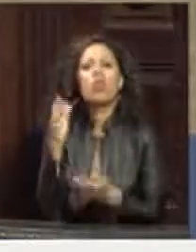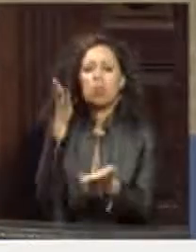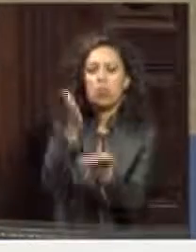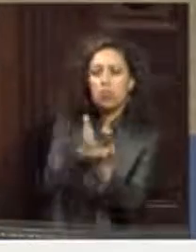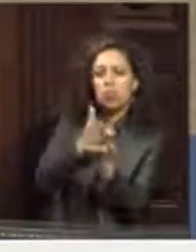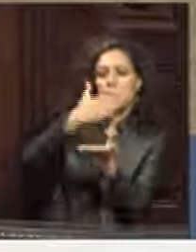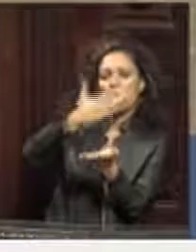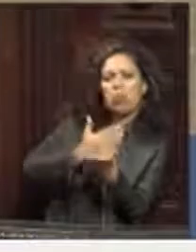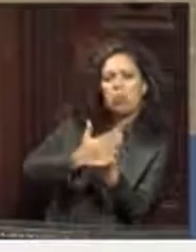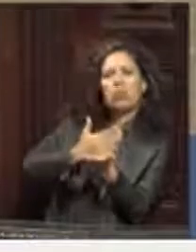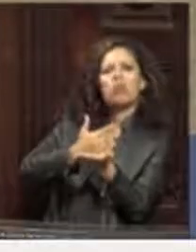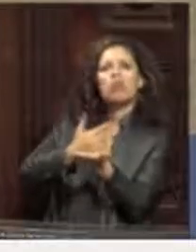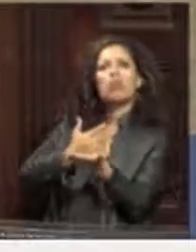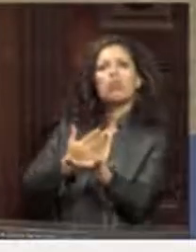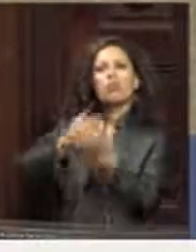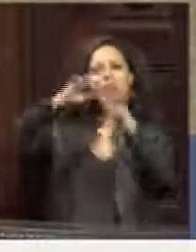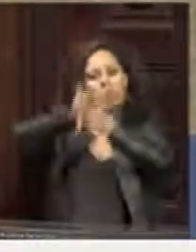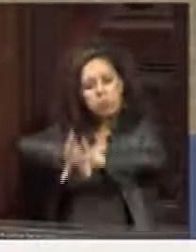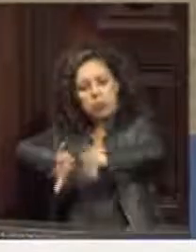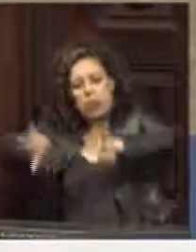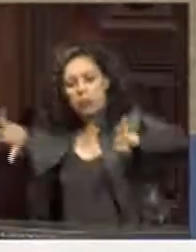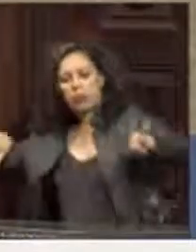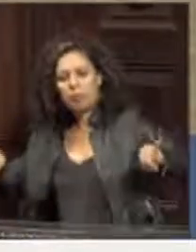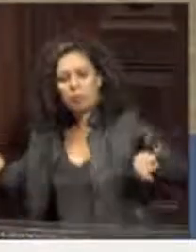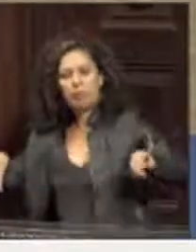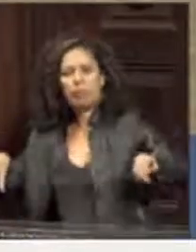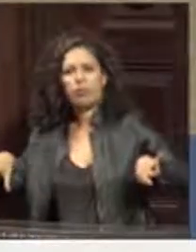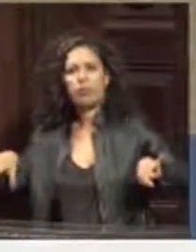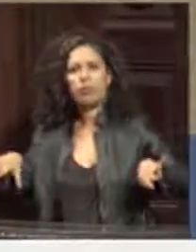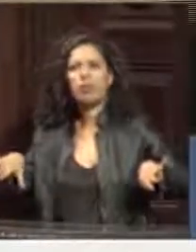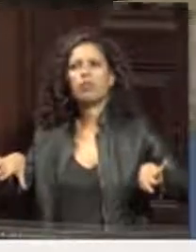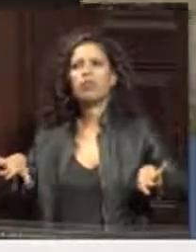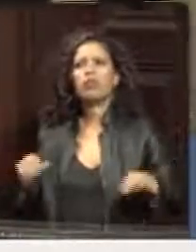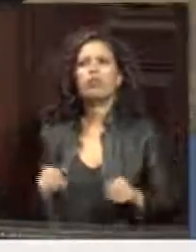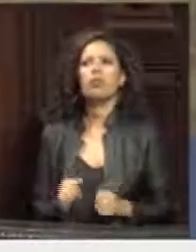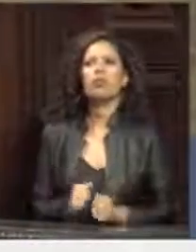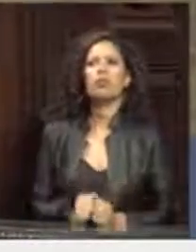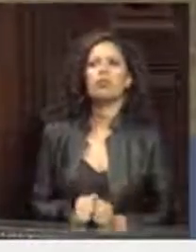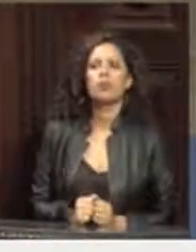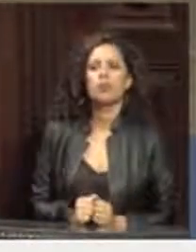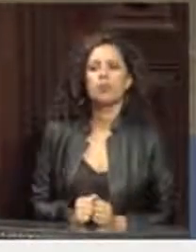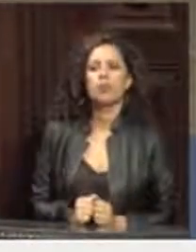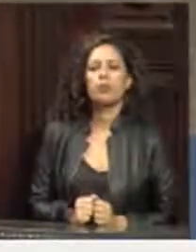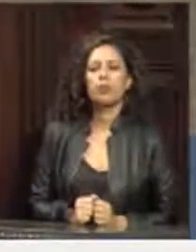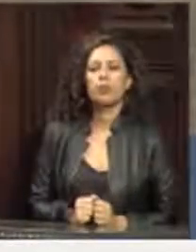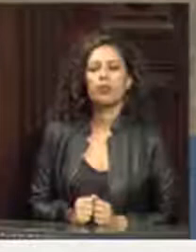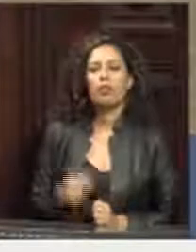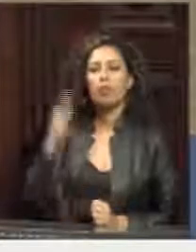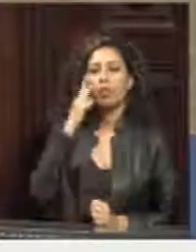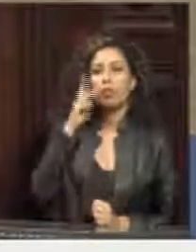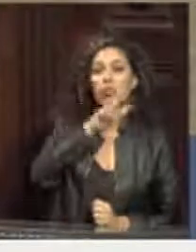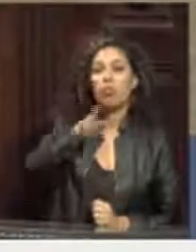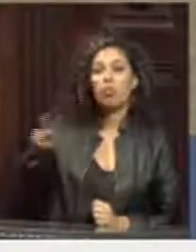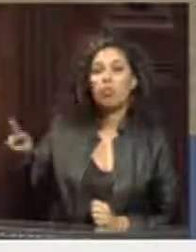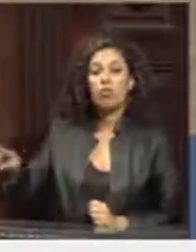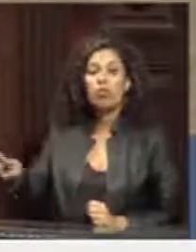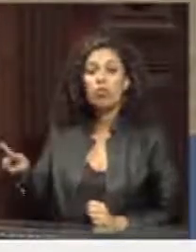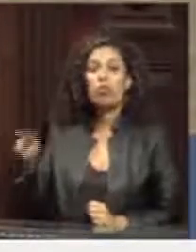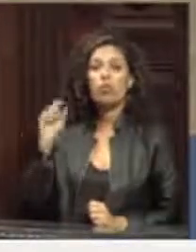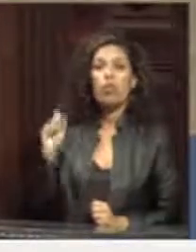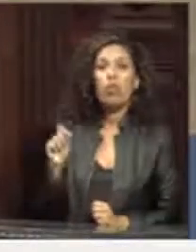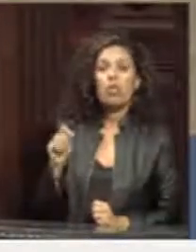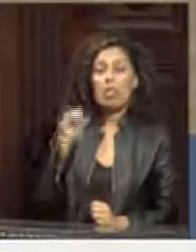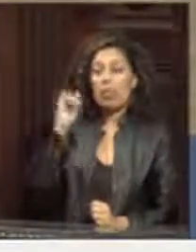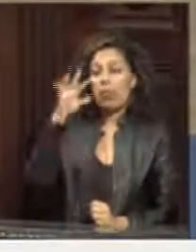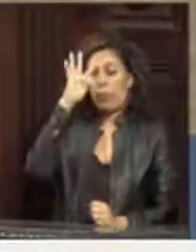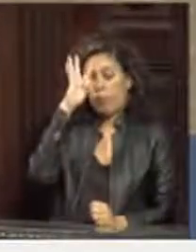maneira, como Vossa Excelência faz referência à região serrana, o impacto é na produção